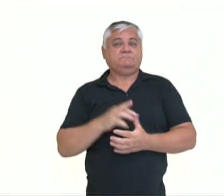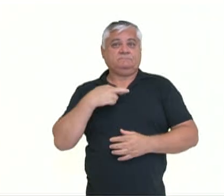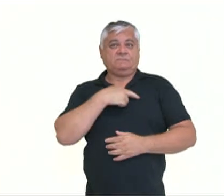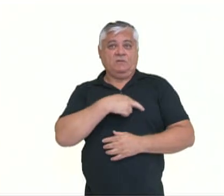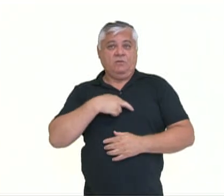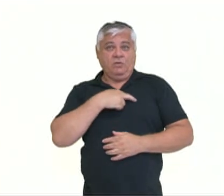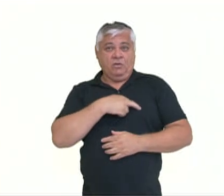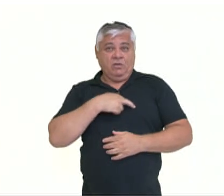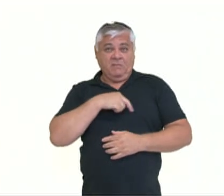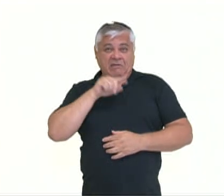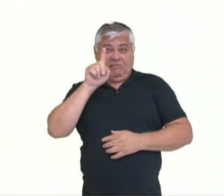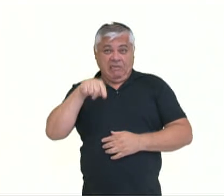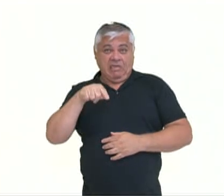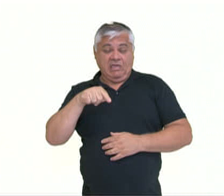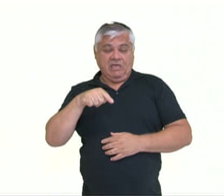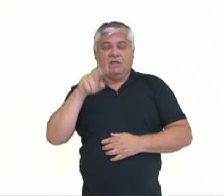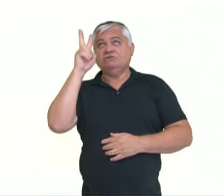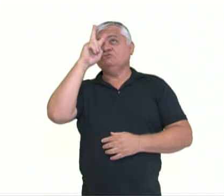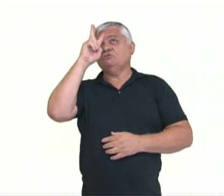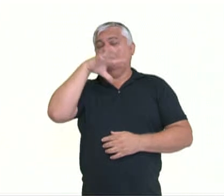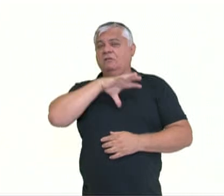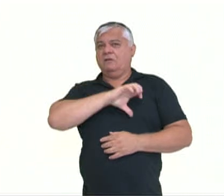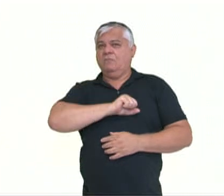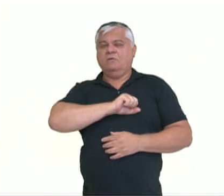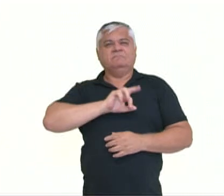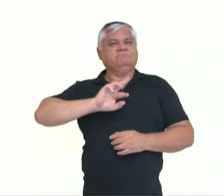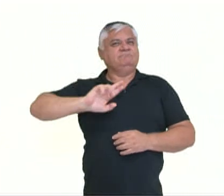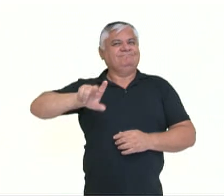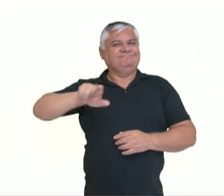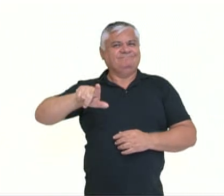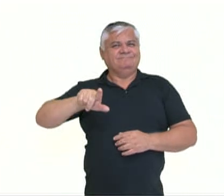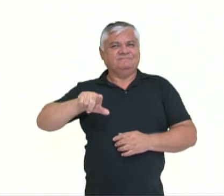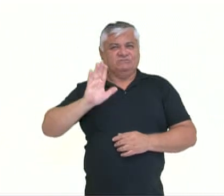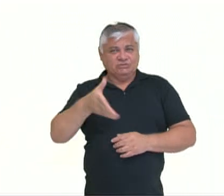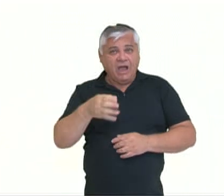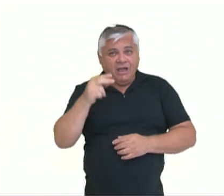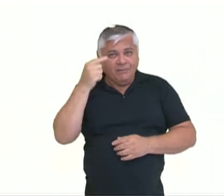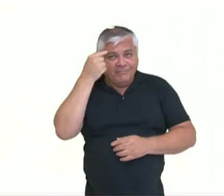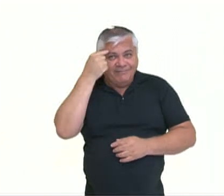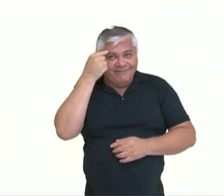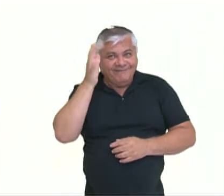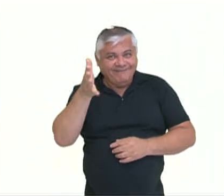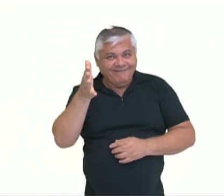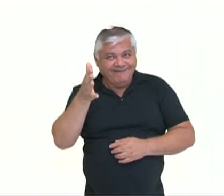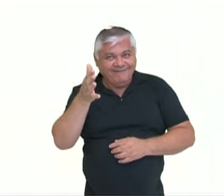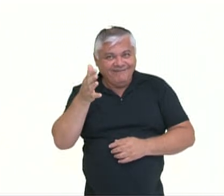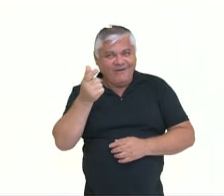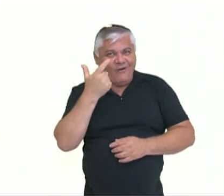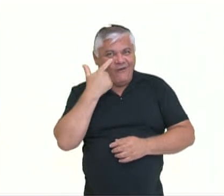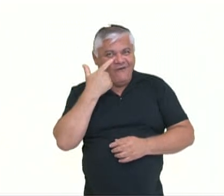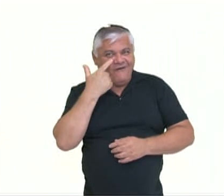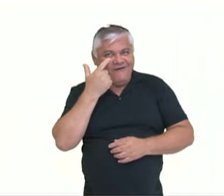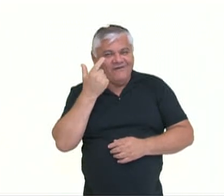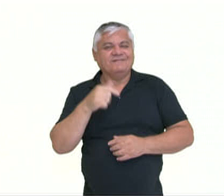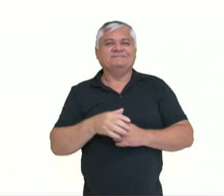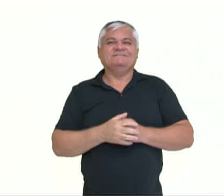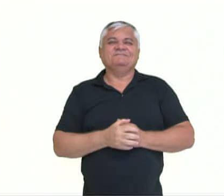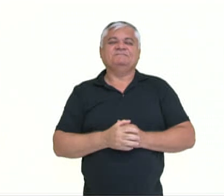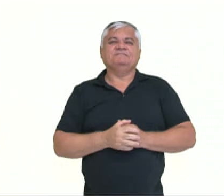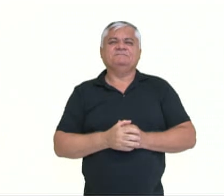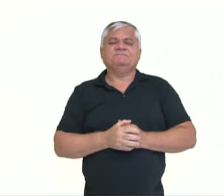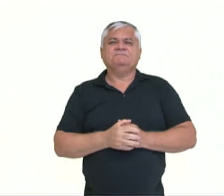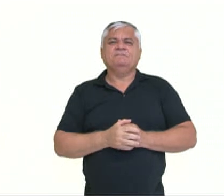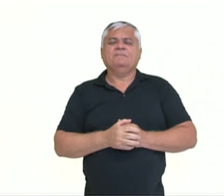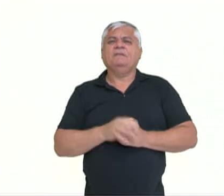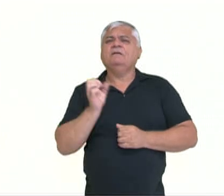Romances não são histórias de amor. Já parou para pensar nisso? Voltando aqui.